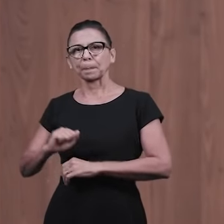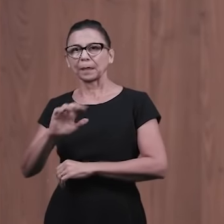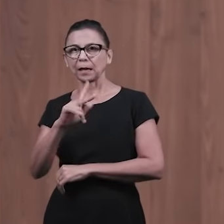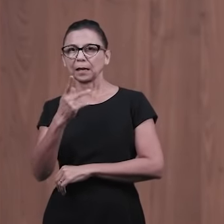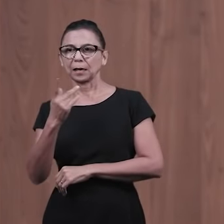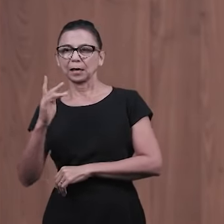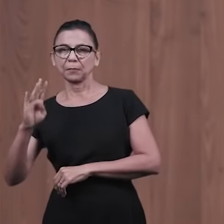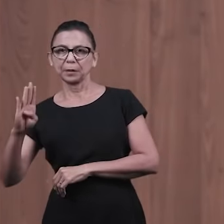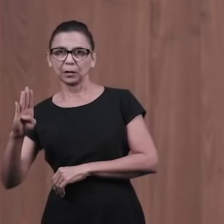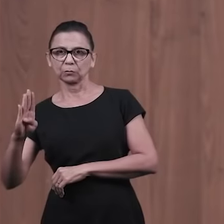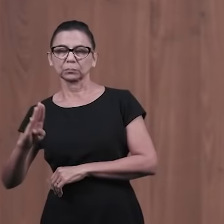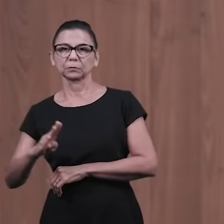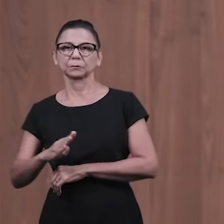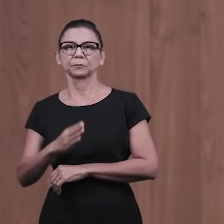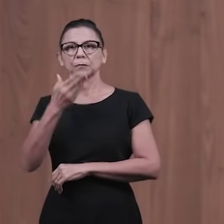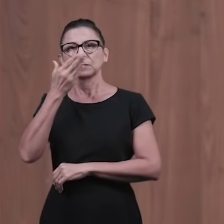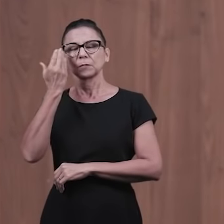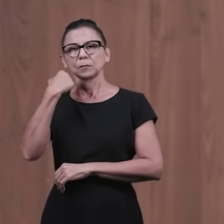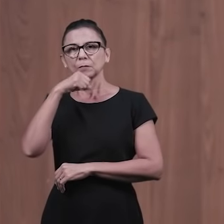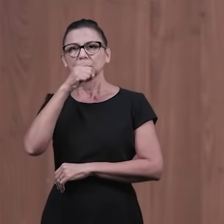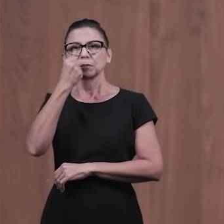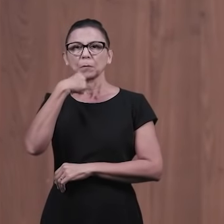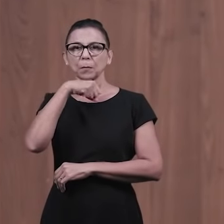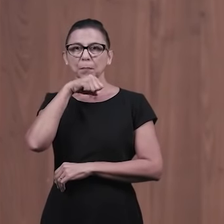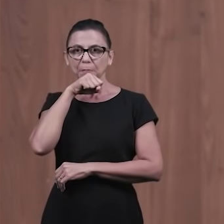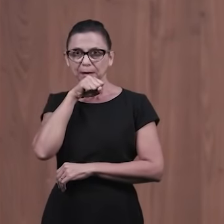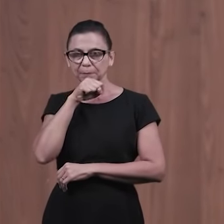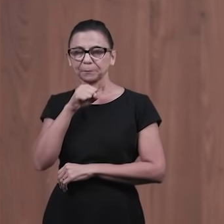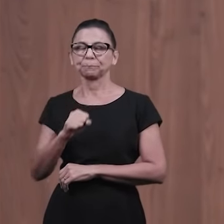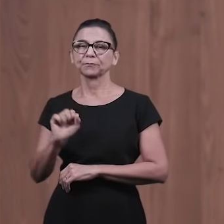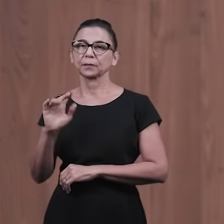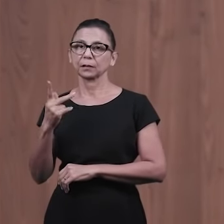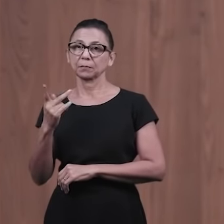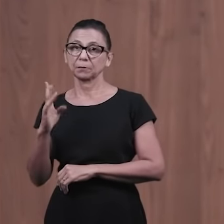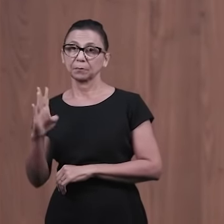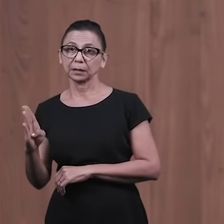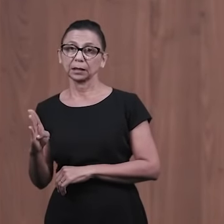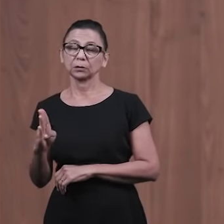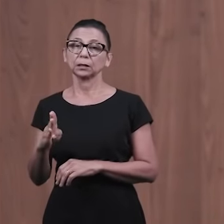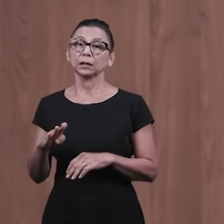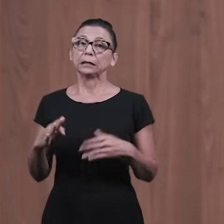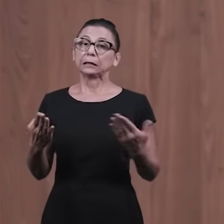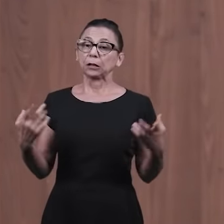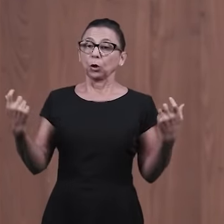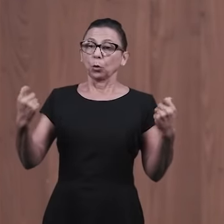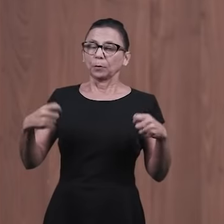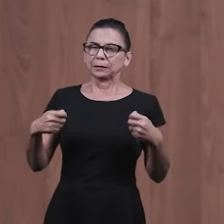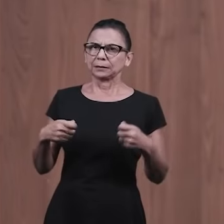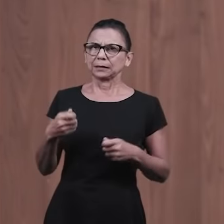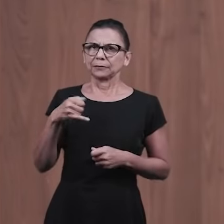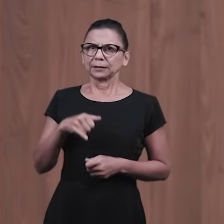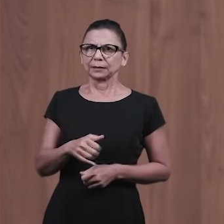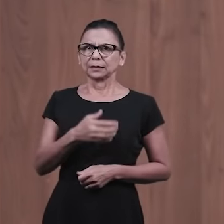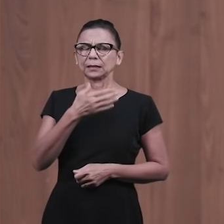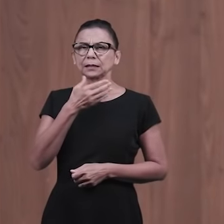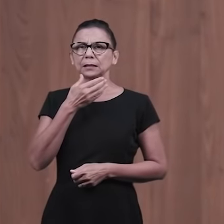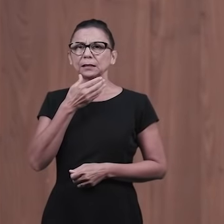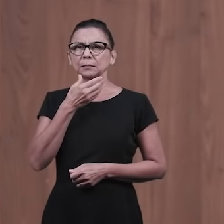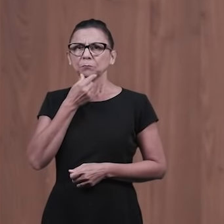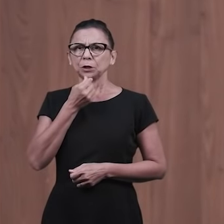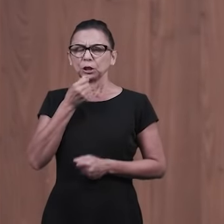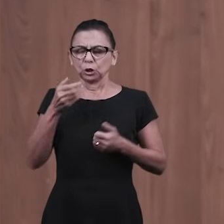que nascessem naquele período deveriam ser mortos. Então os pais de Moisés não temeram a ordem de Faraó,